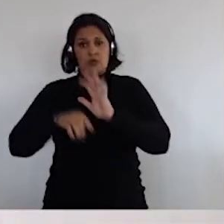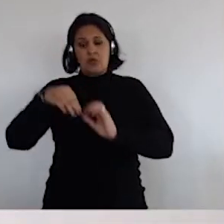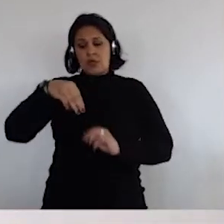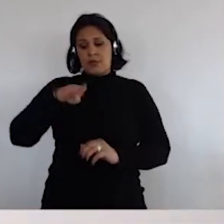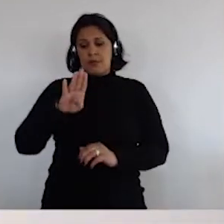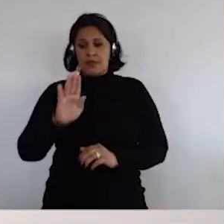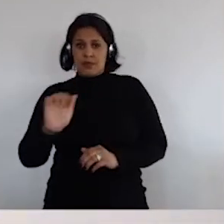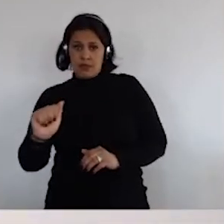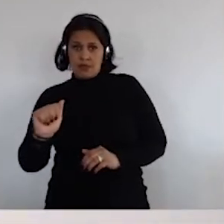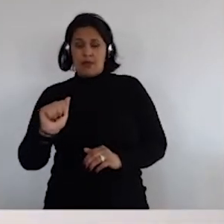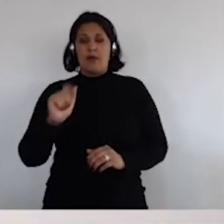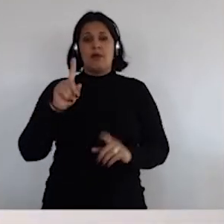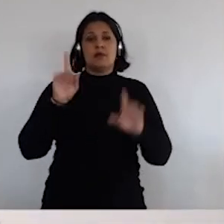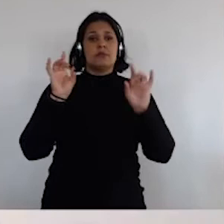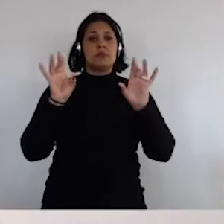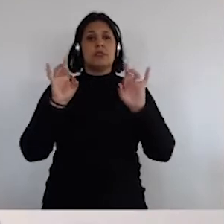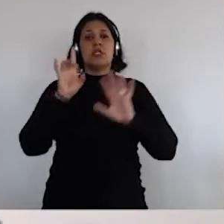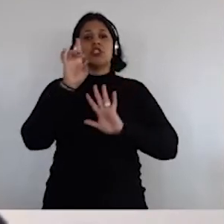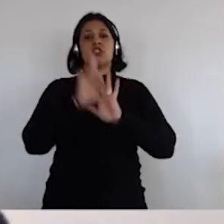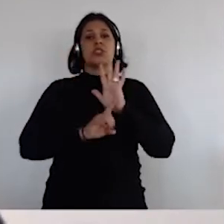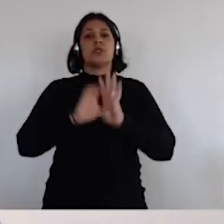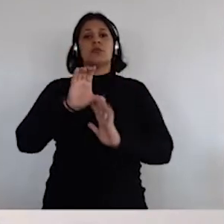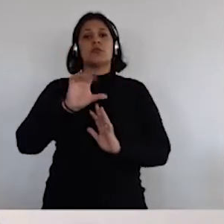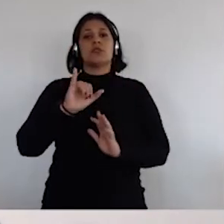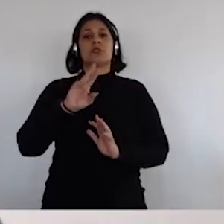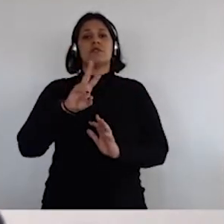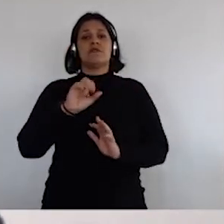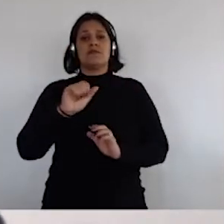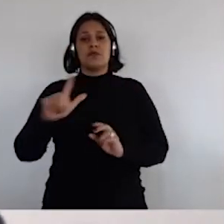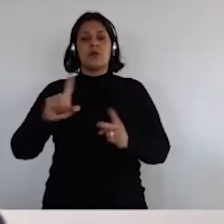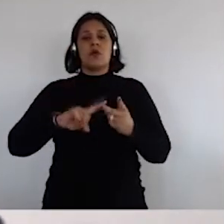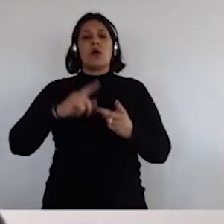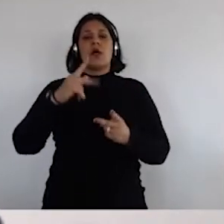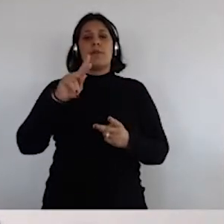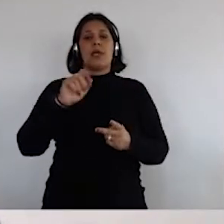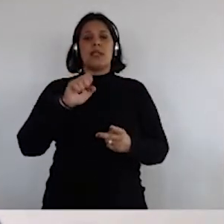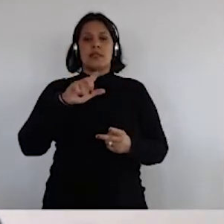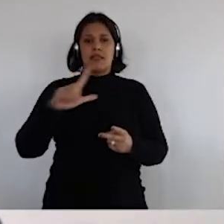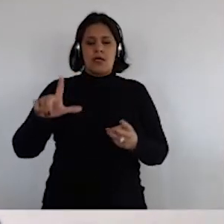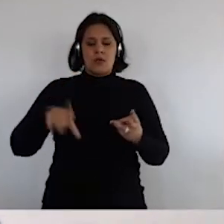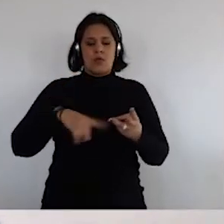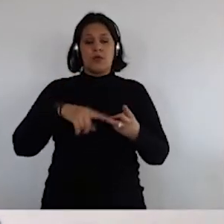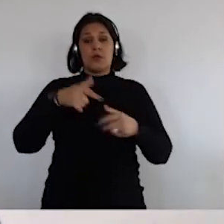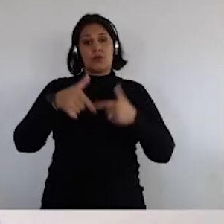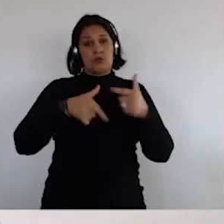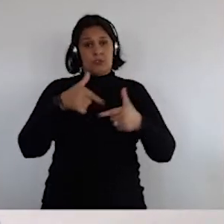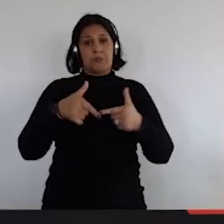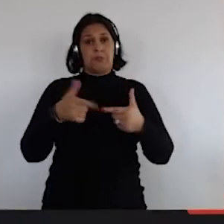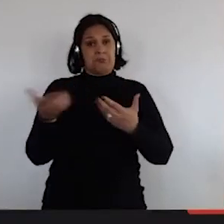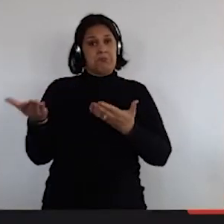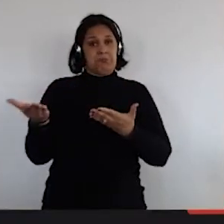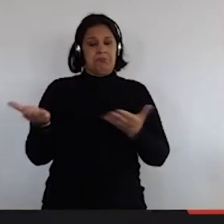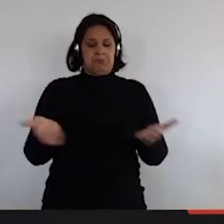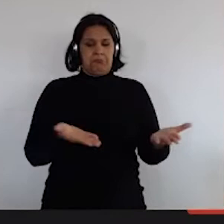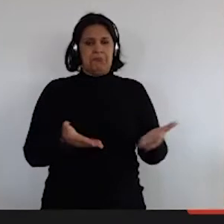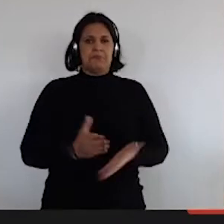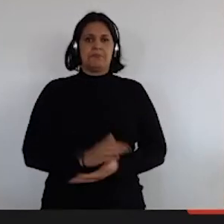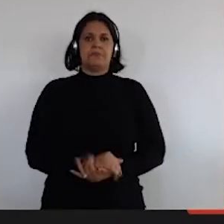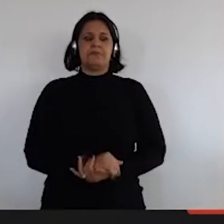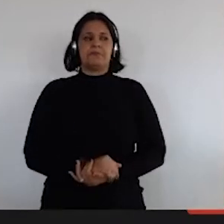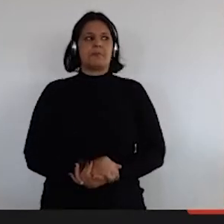em Direito Civil, Penal e do Trabalho. E minha querida amiga. Com a palavra, doutora Adriane.